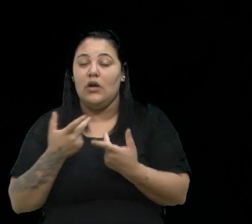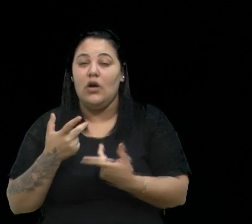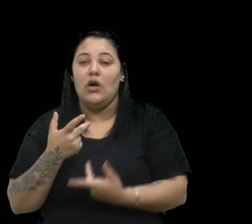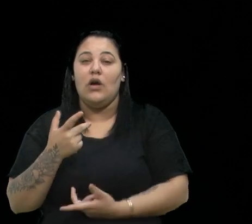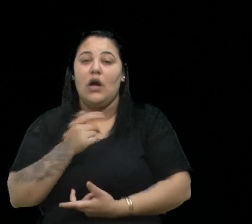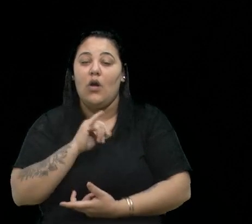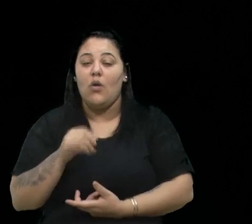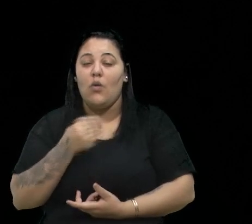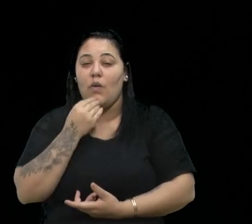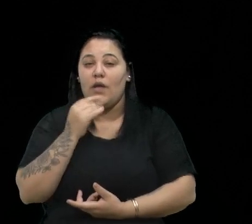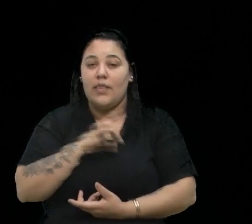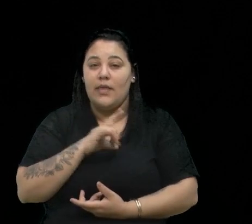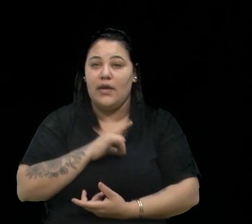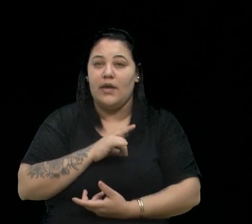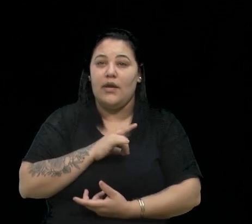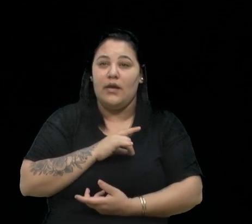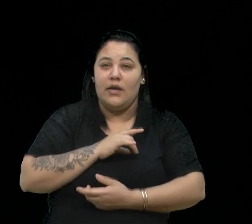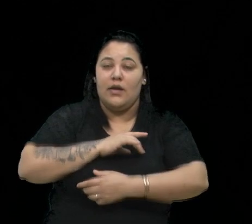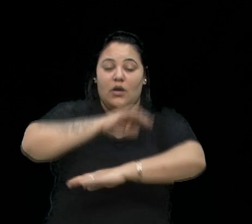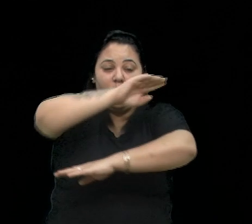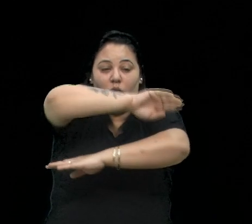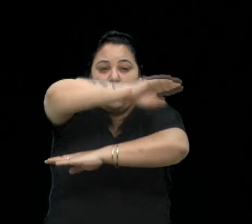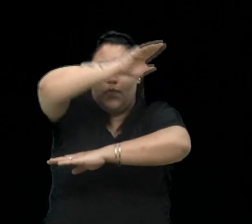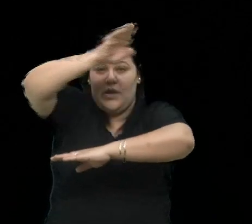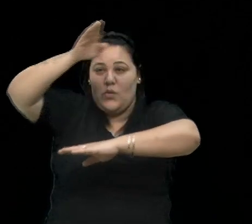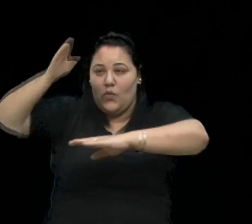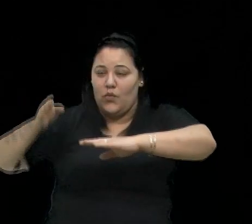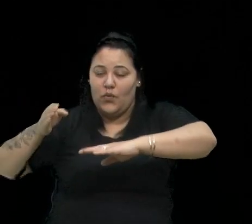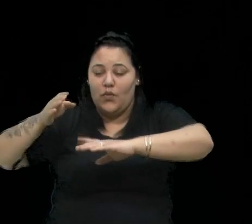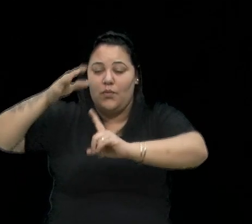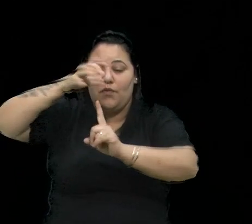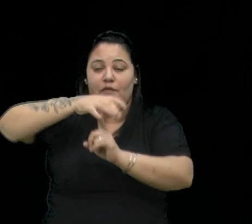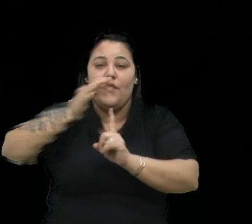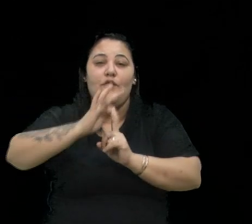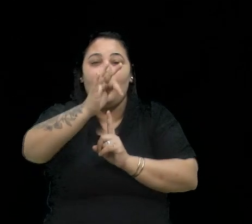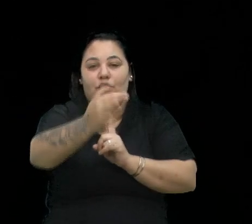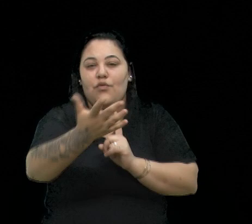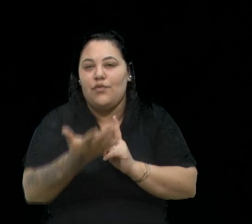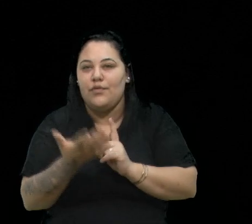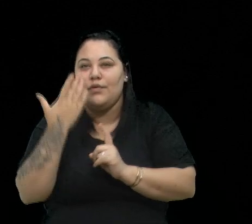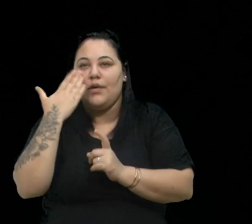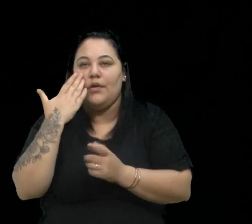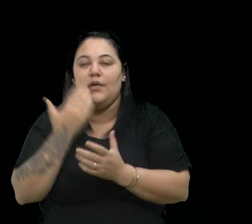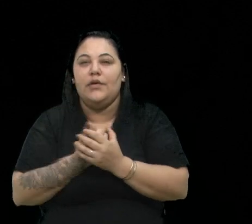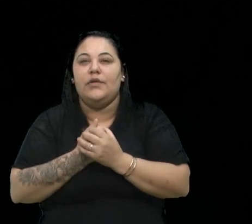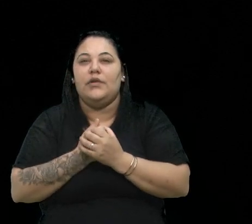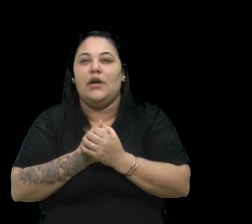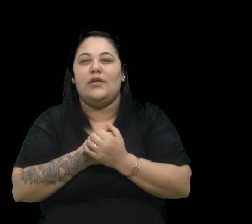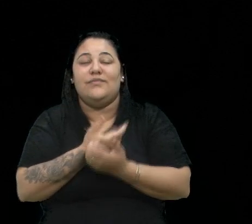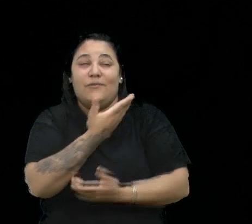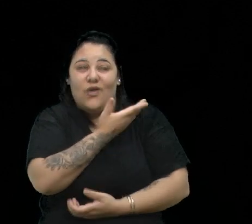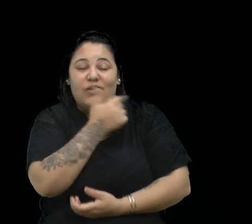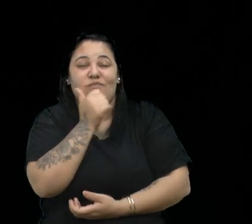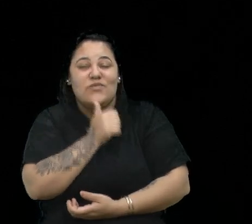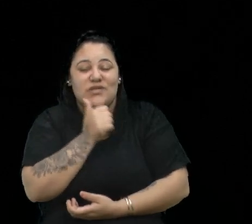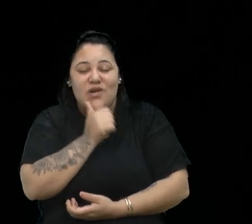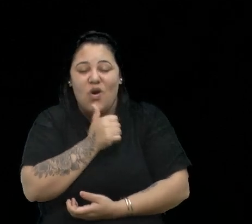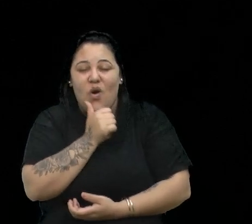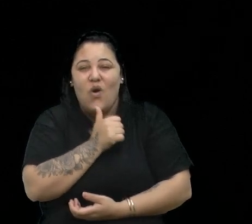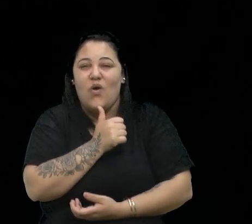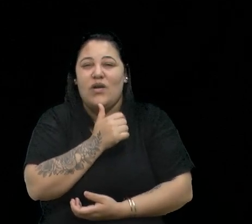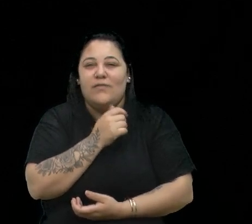de cobrir a Praça das Feiras para o futuro. Então, uma senhora bem de idade,